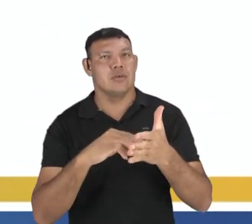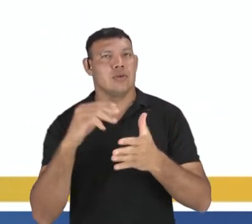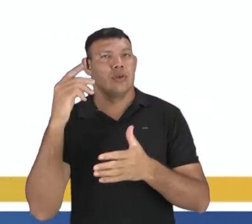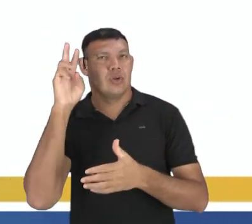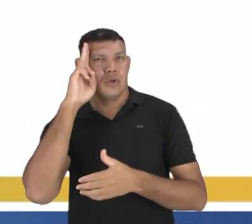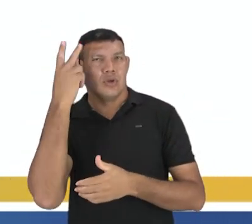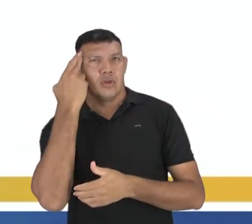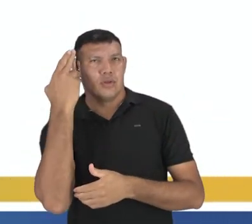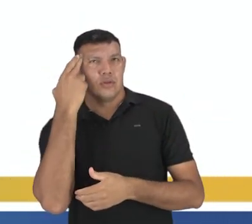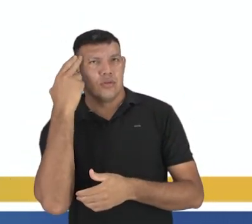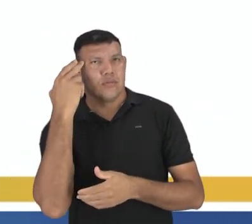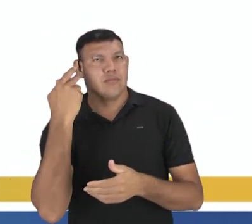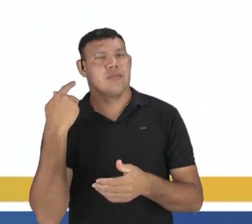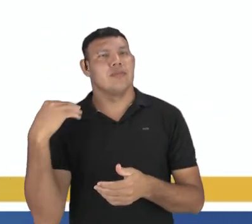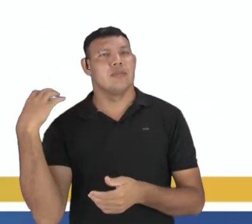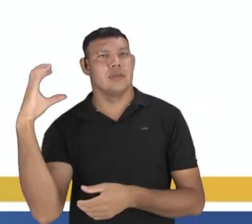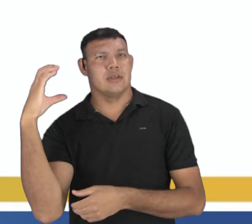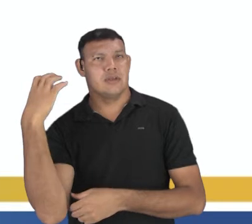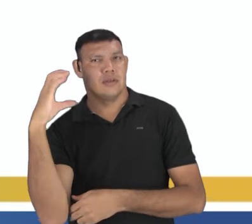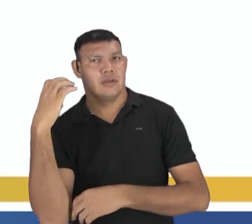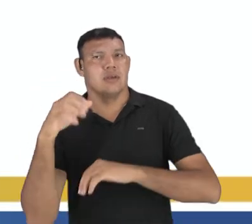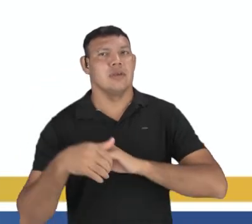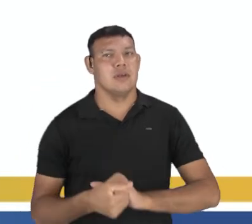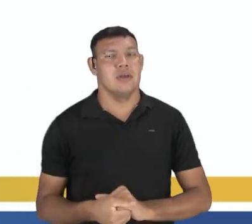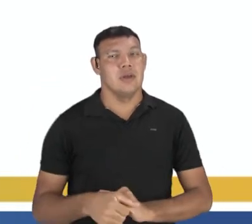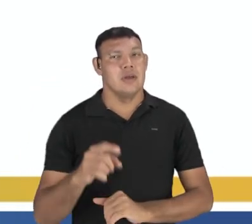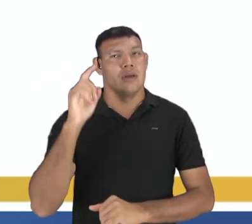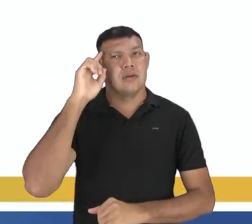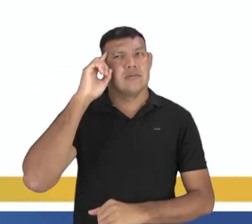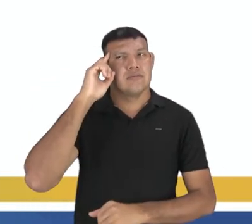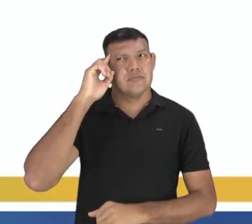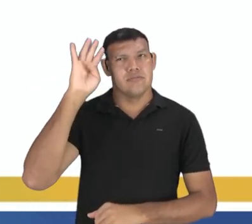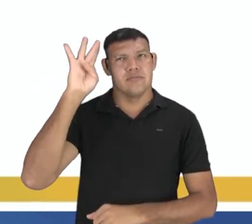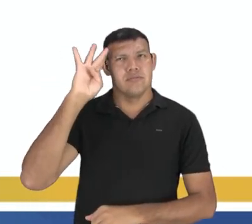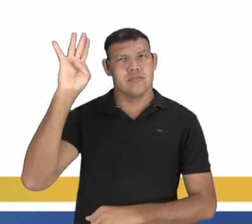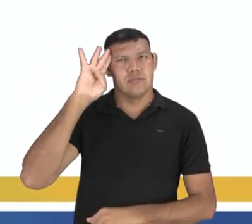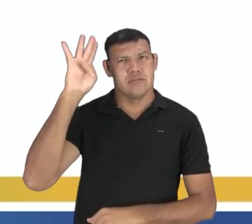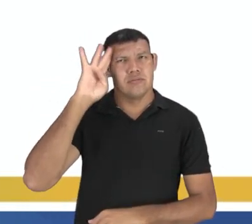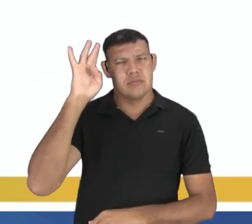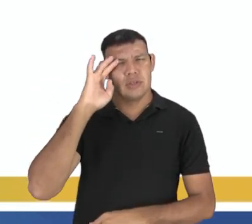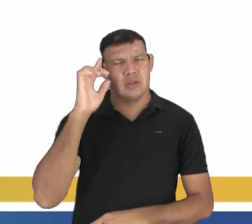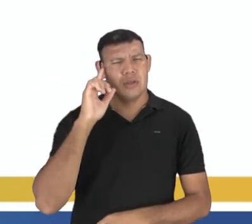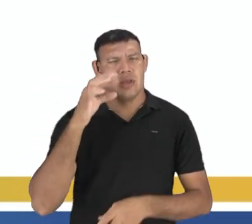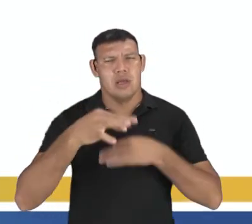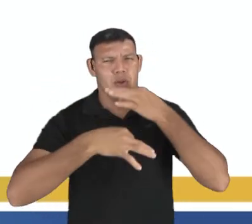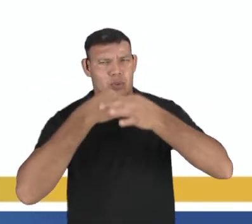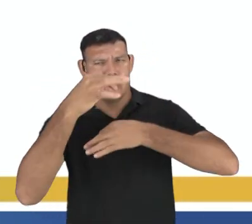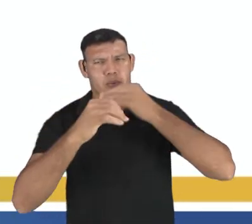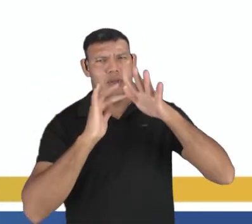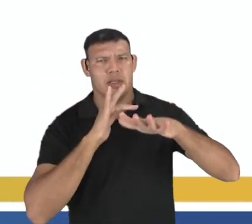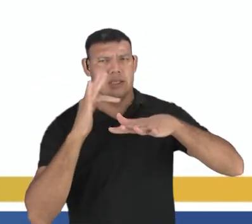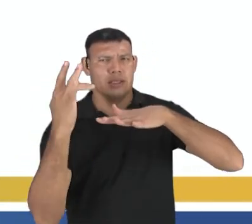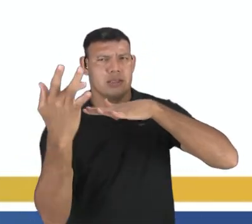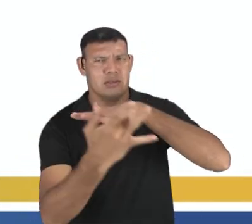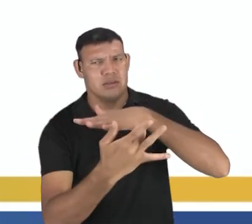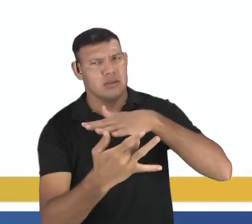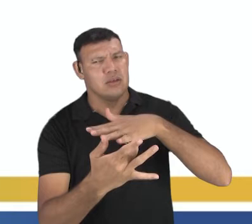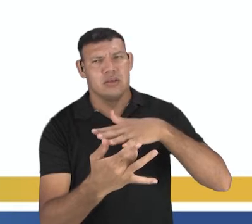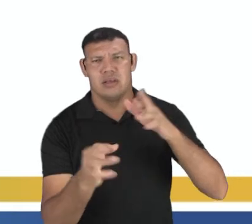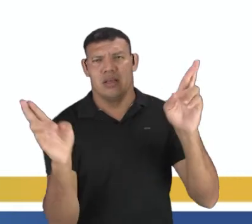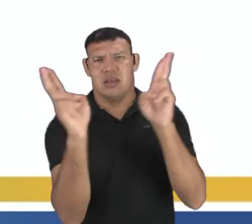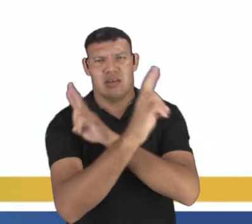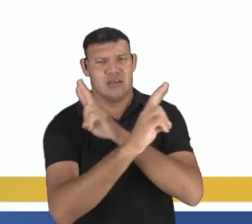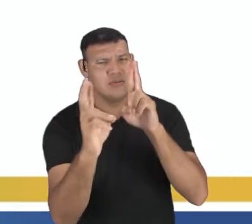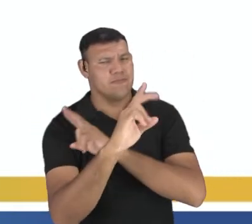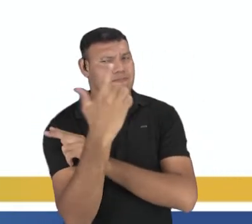verdade medieval. Talvez as teorias conspiratórias divulgadas nas redes sociais não possuem qualquer relação com a pseudociência, elas